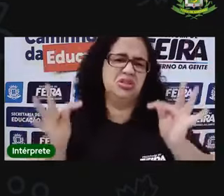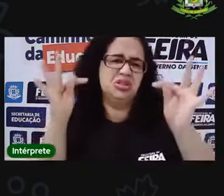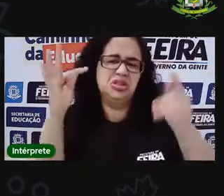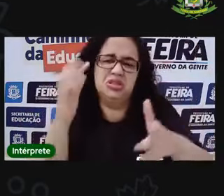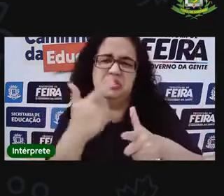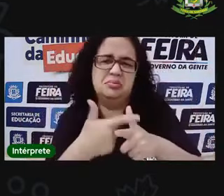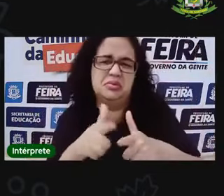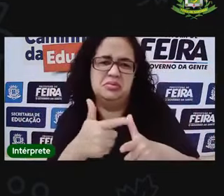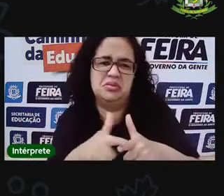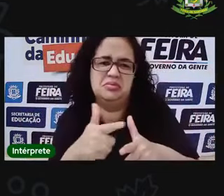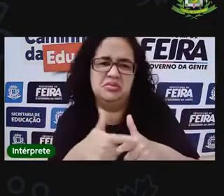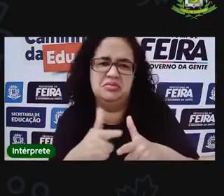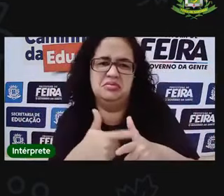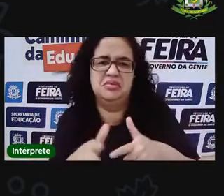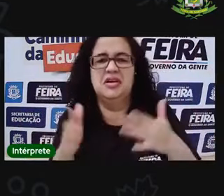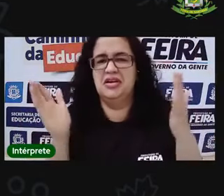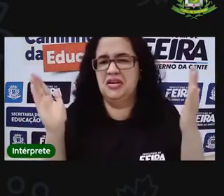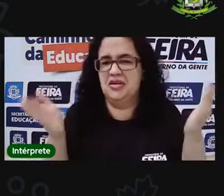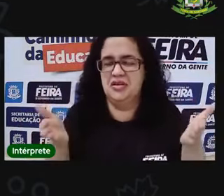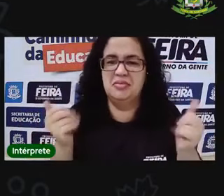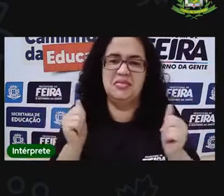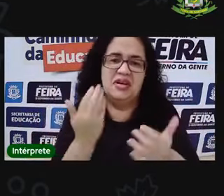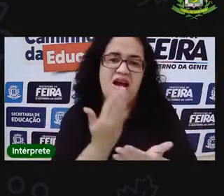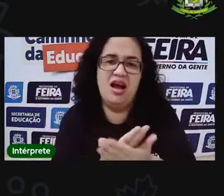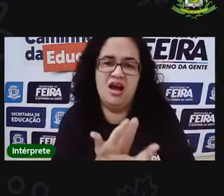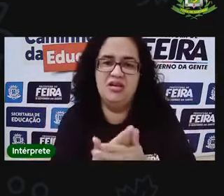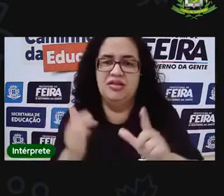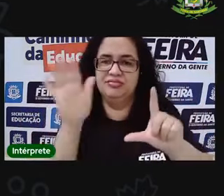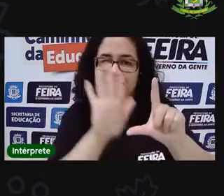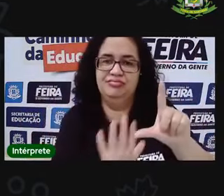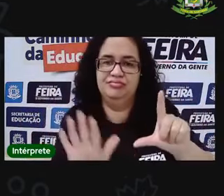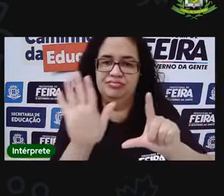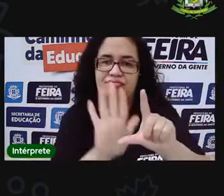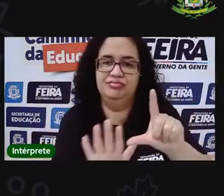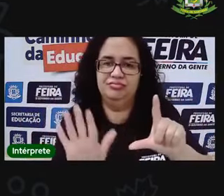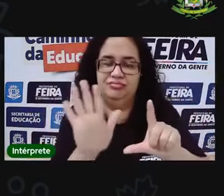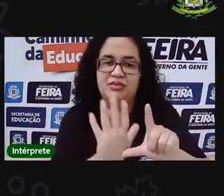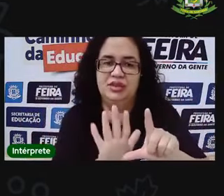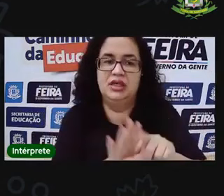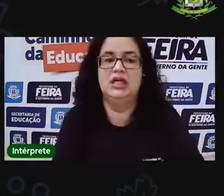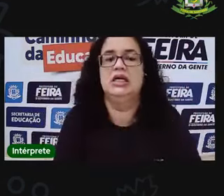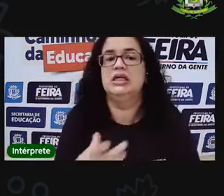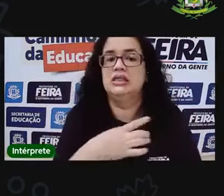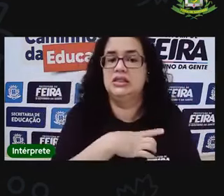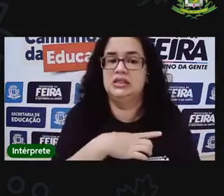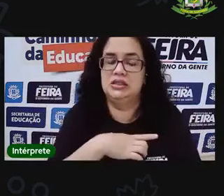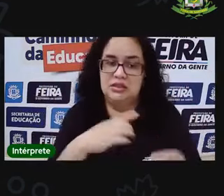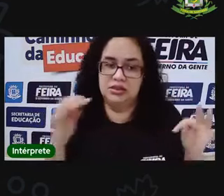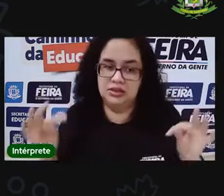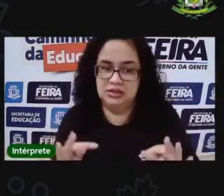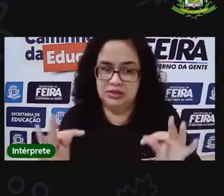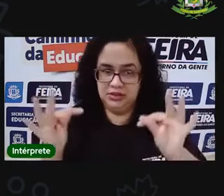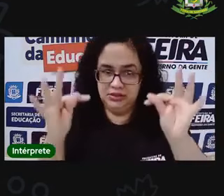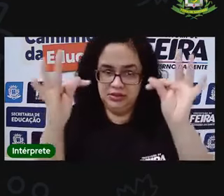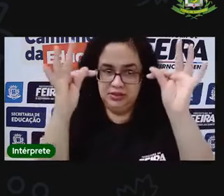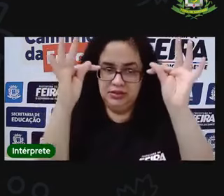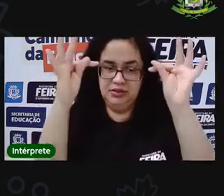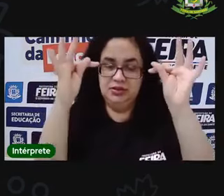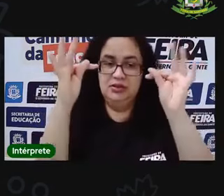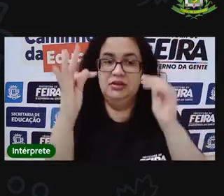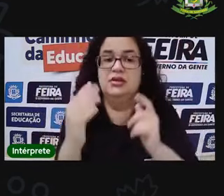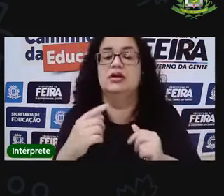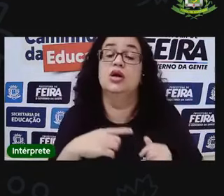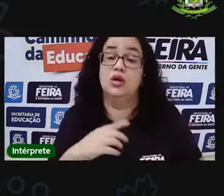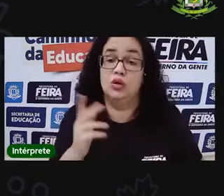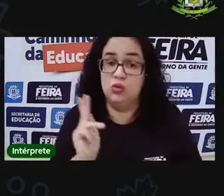né, nesses tempos atípicos, em que nós temos que nos ambientar com as tecnologias para